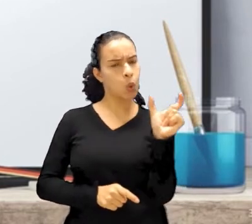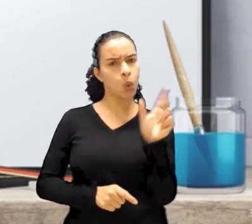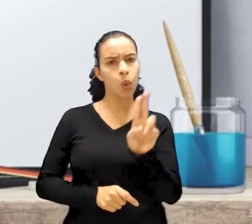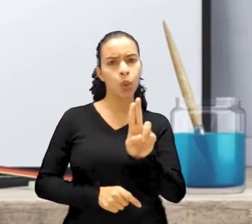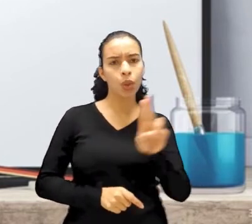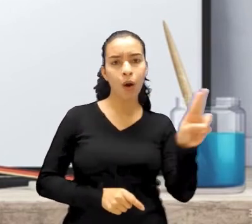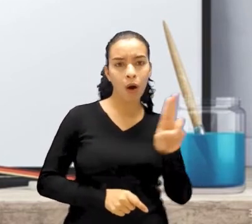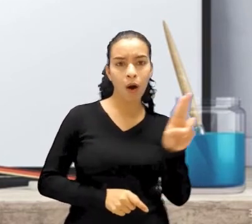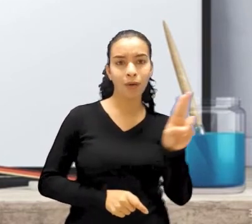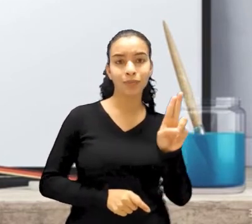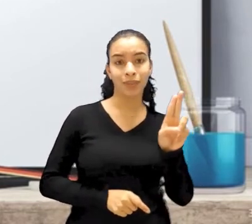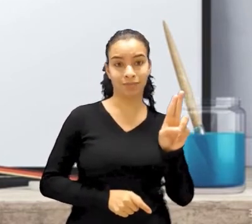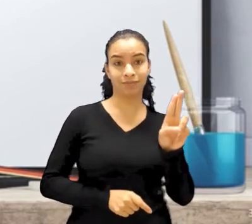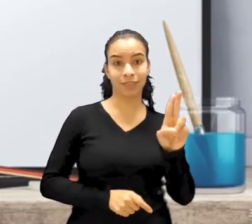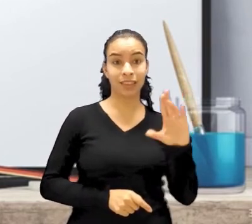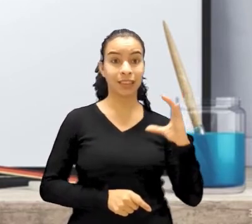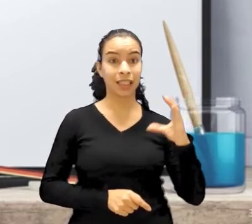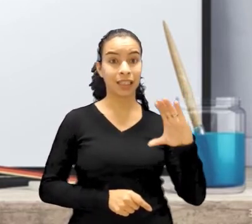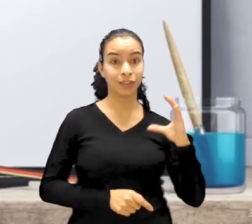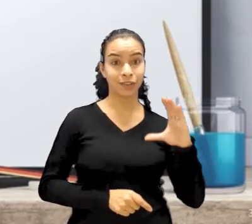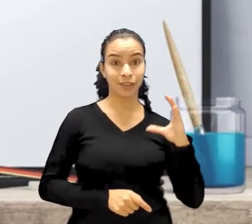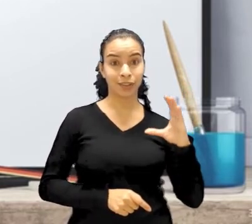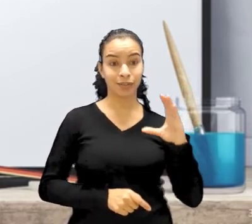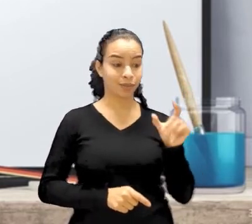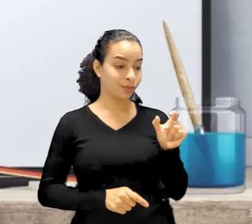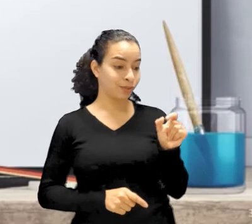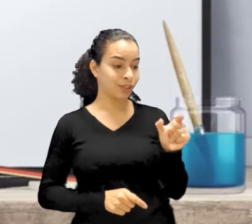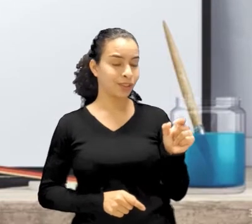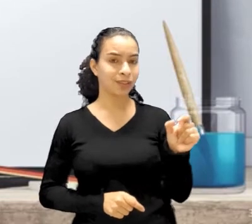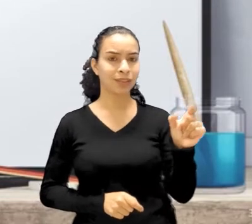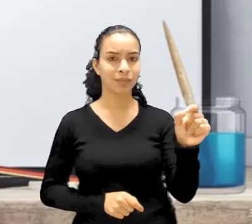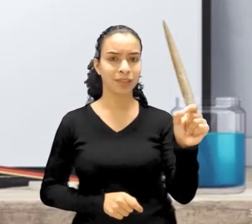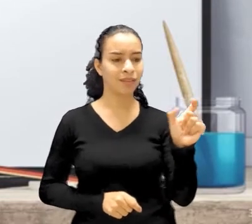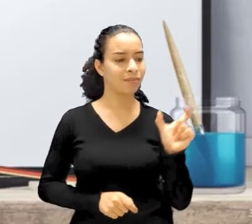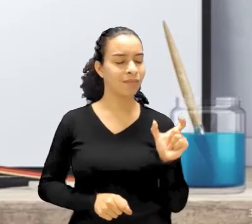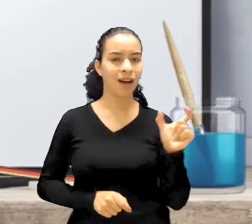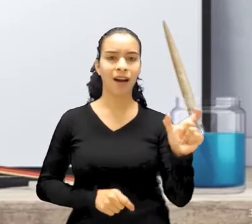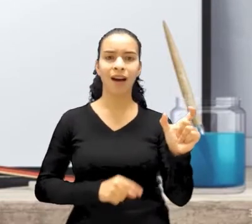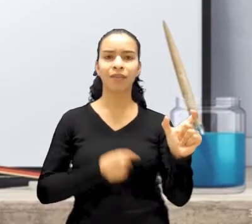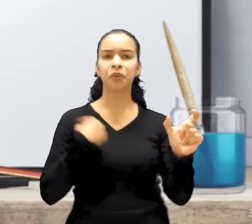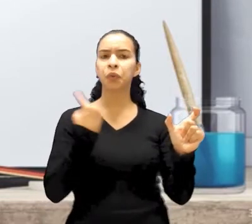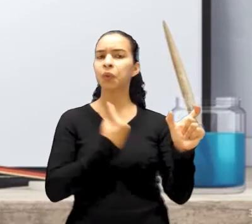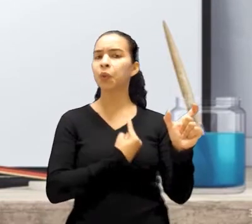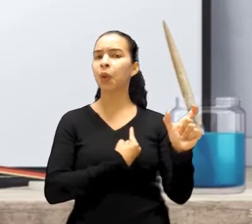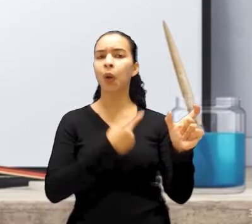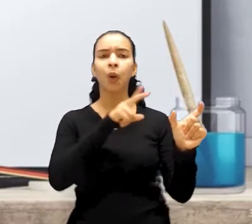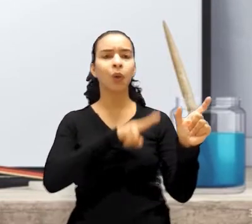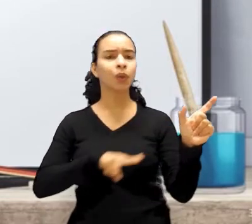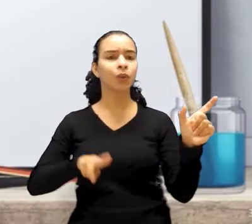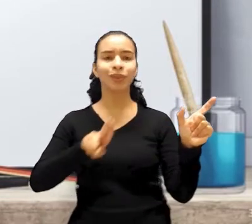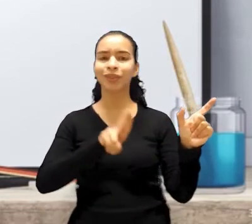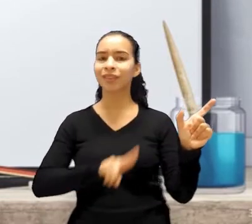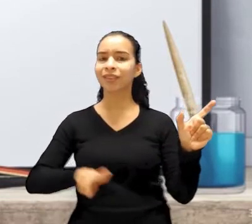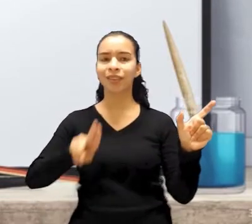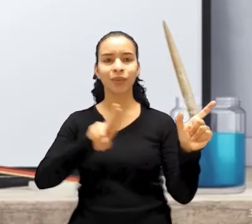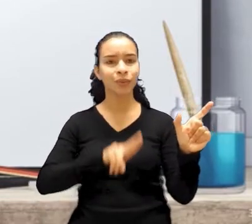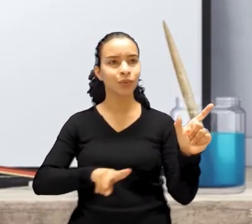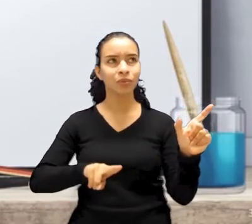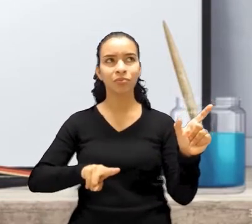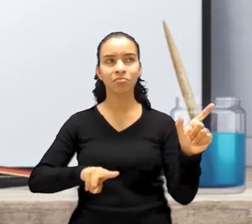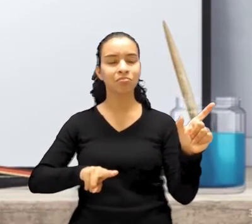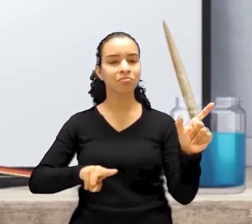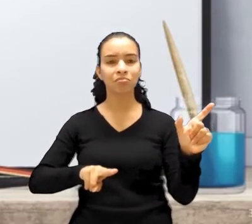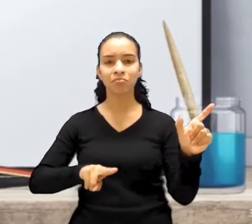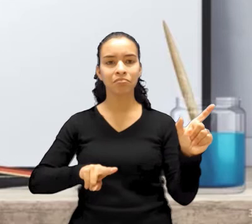o nome científico dessas formigas, né, que não são termos que nós utilizamos